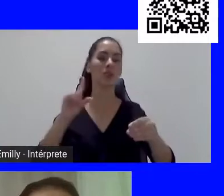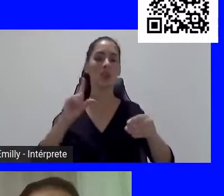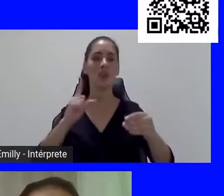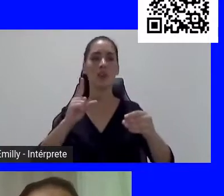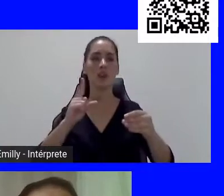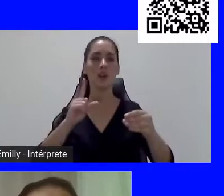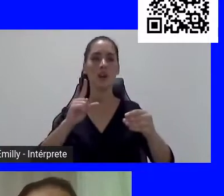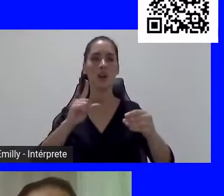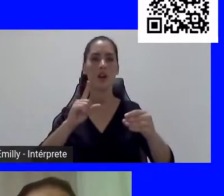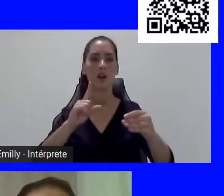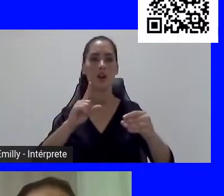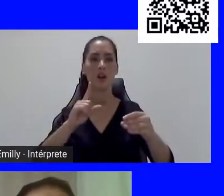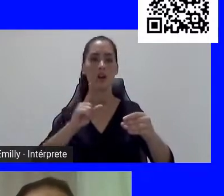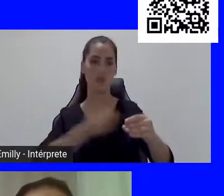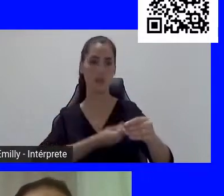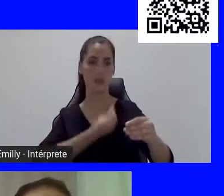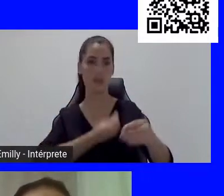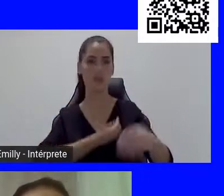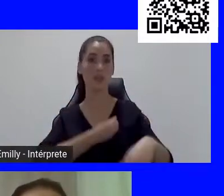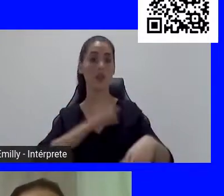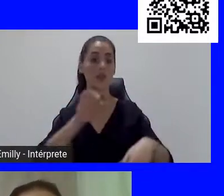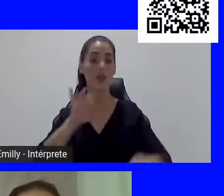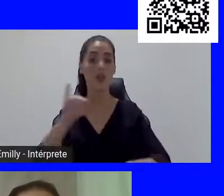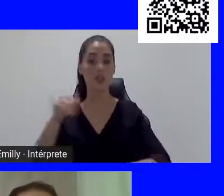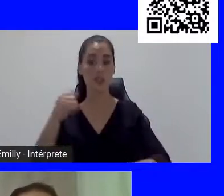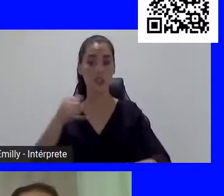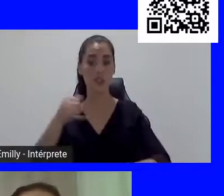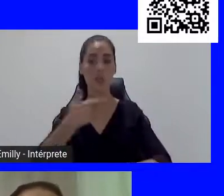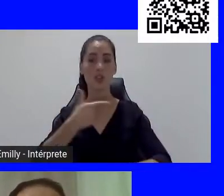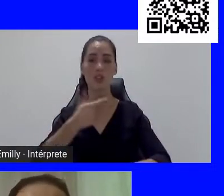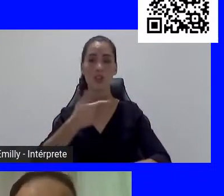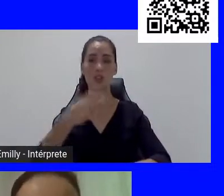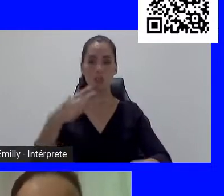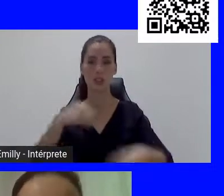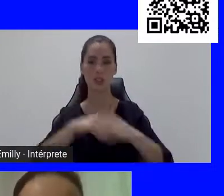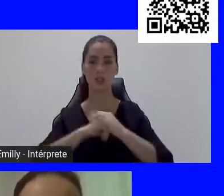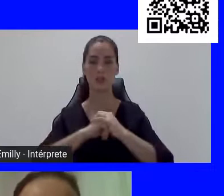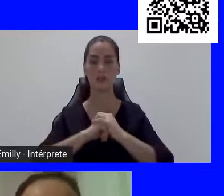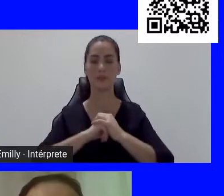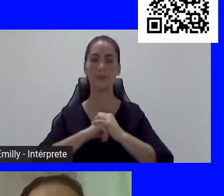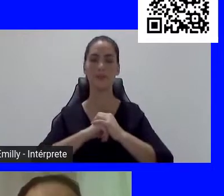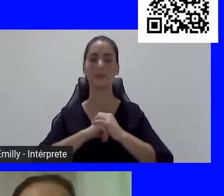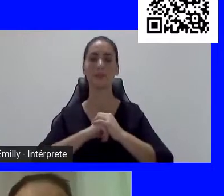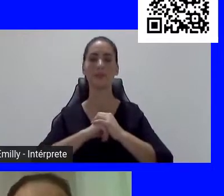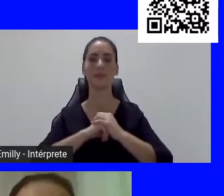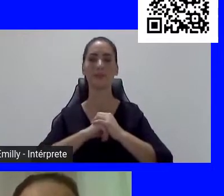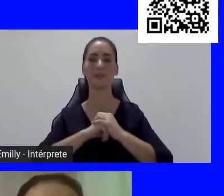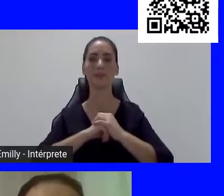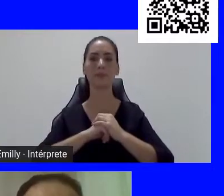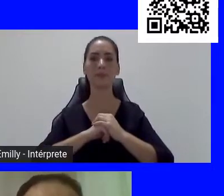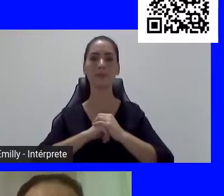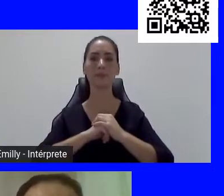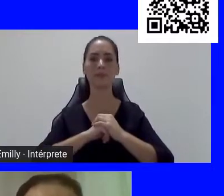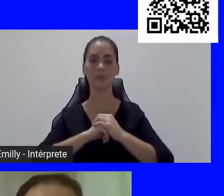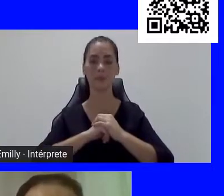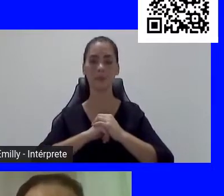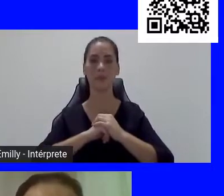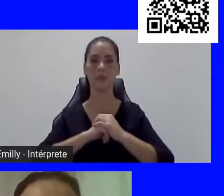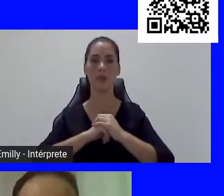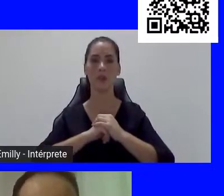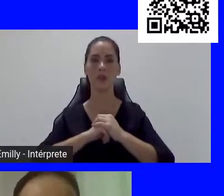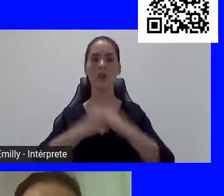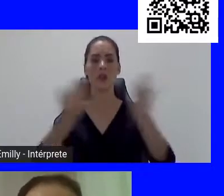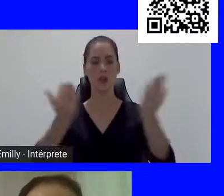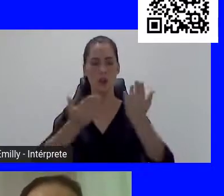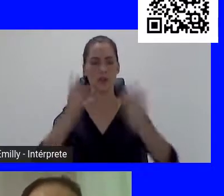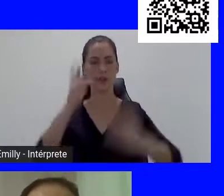em janeiro de 2023. Senadora, deixa eu pegar um gancho aí, uma carona. A senhora falou agora há pouco dos produtores rurais,